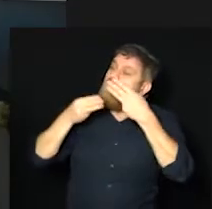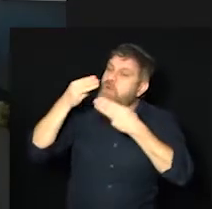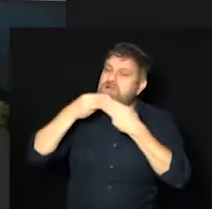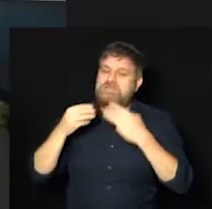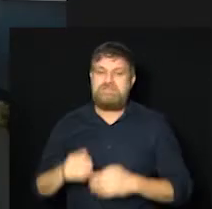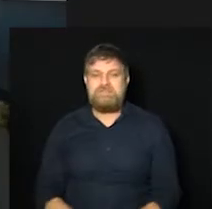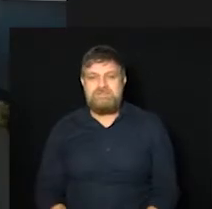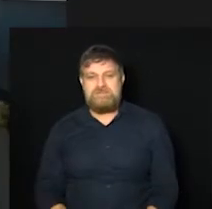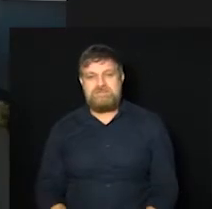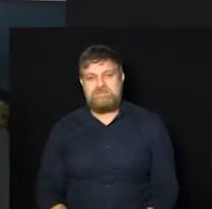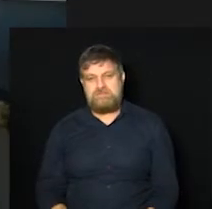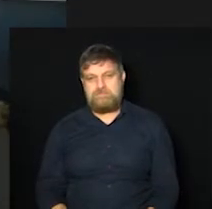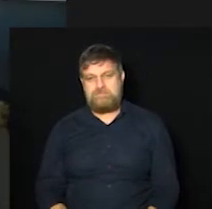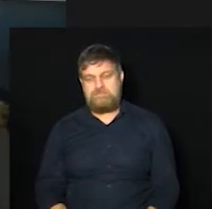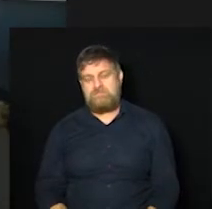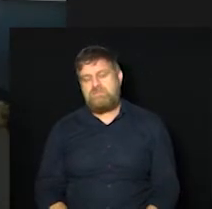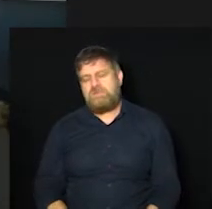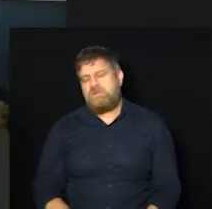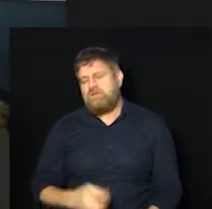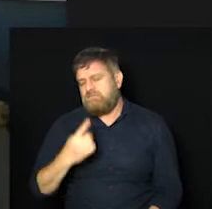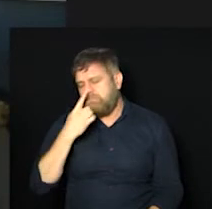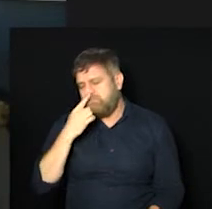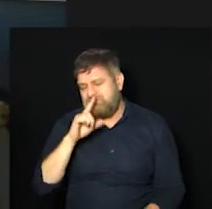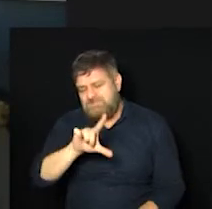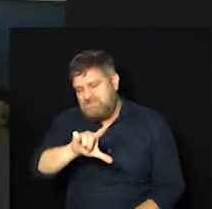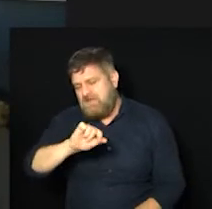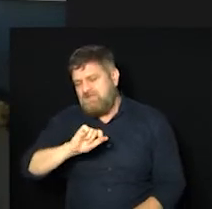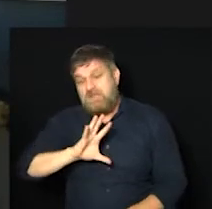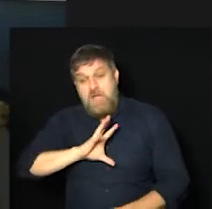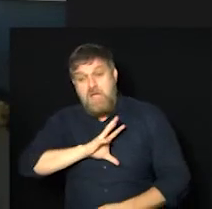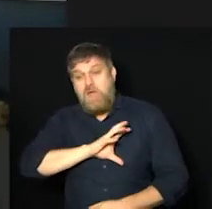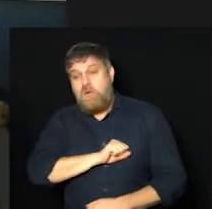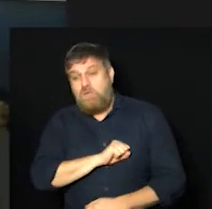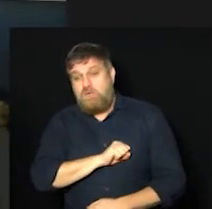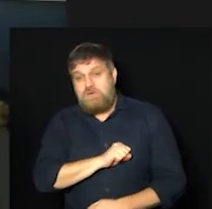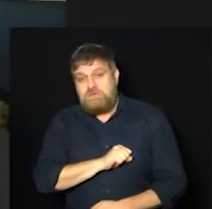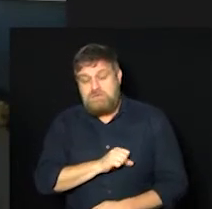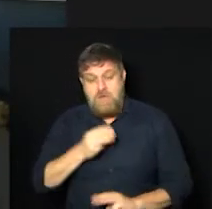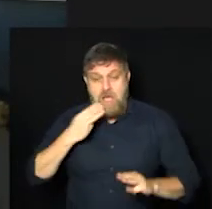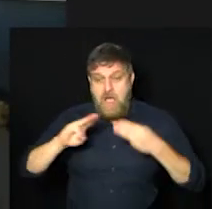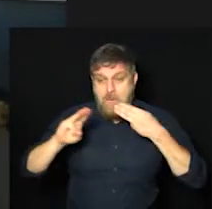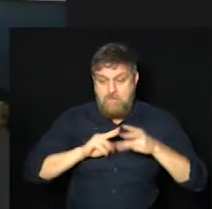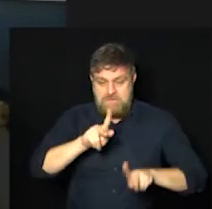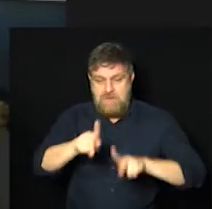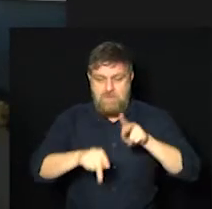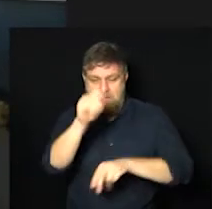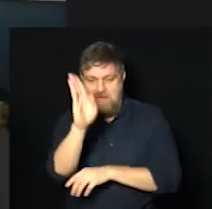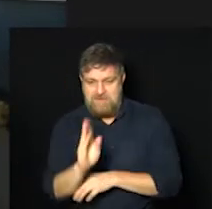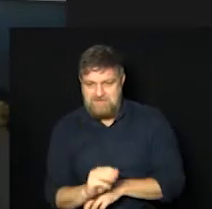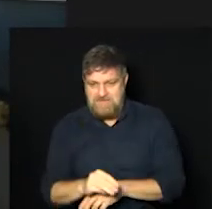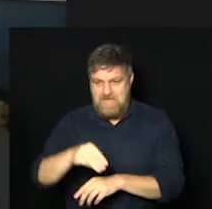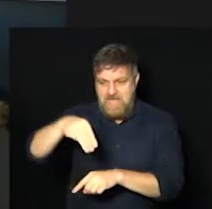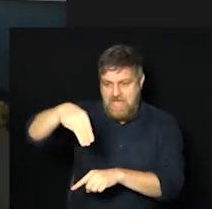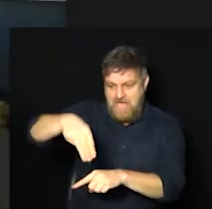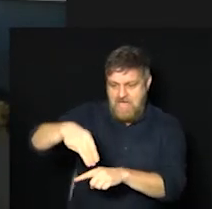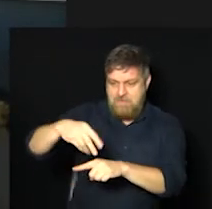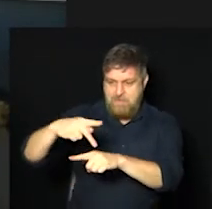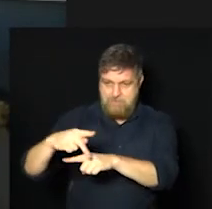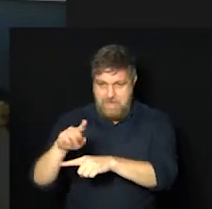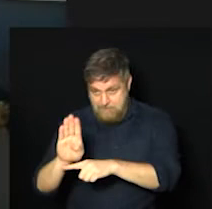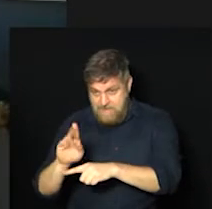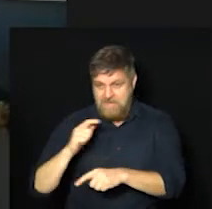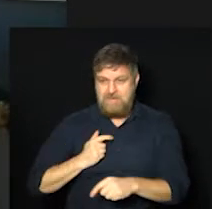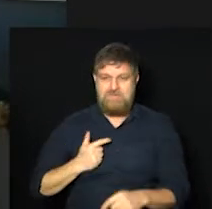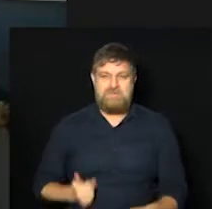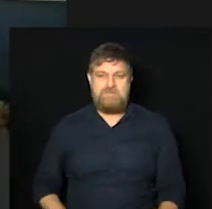Olha, eu prefiro, assim, o que eu mais gosto de cantar é MPB. E eu canto muito na live, e quando eu canto em